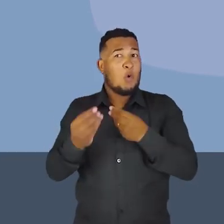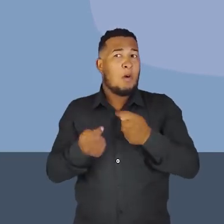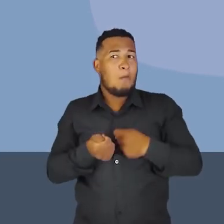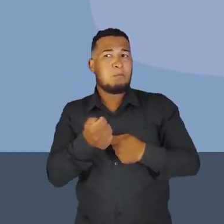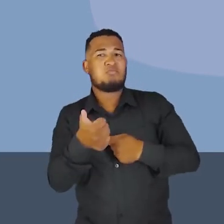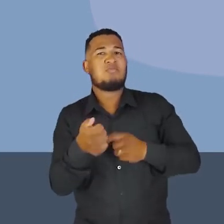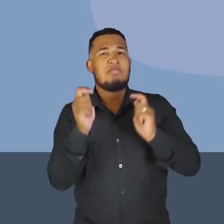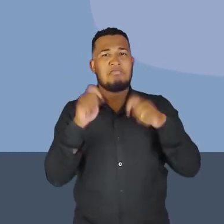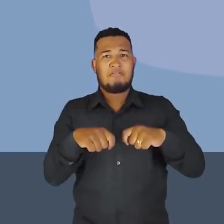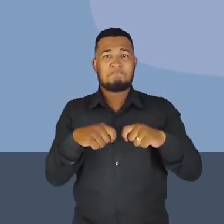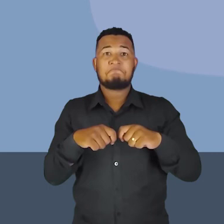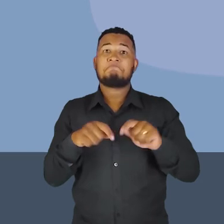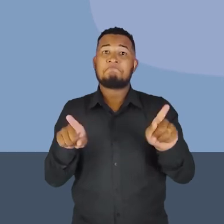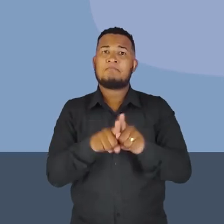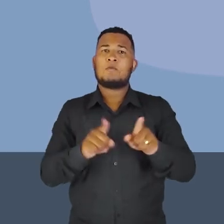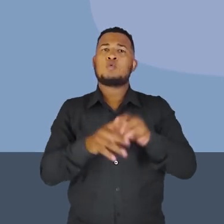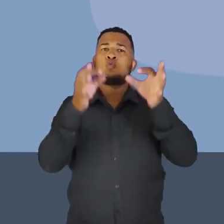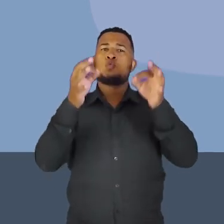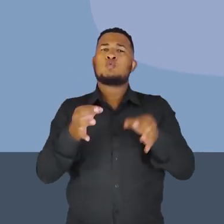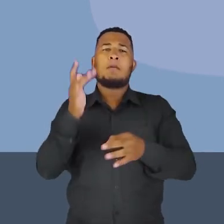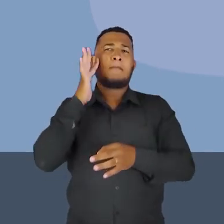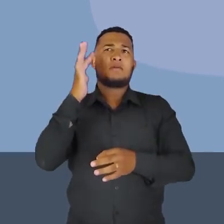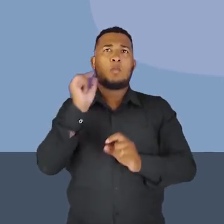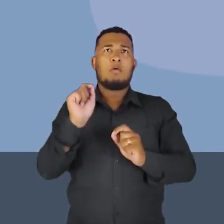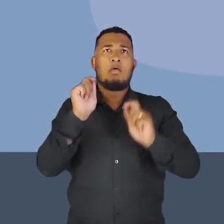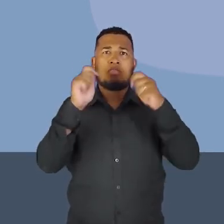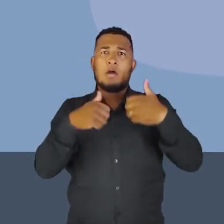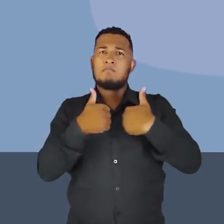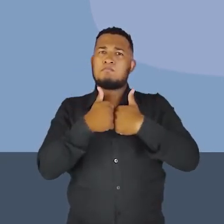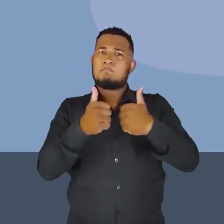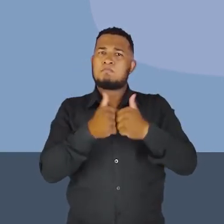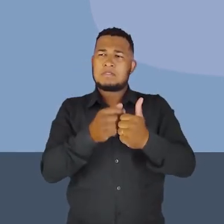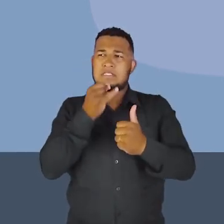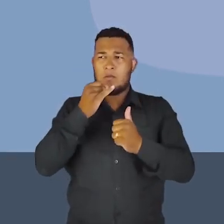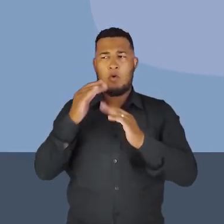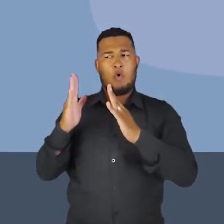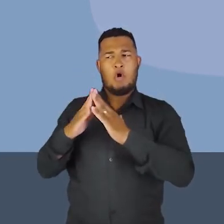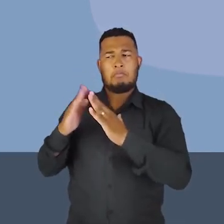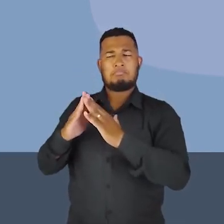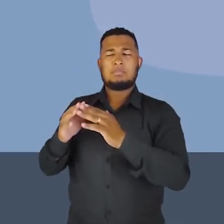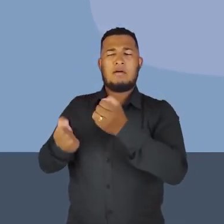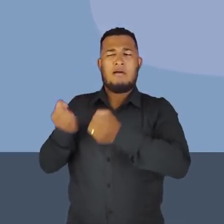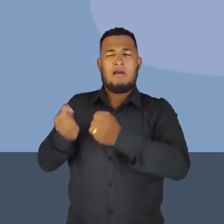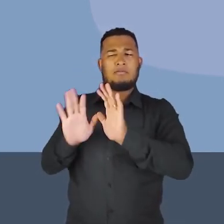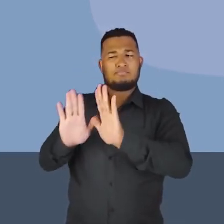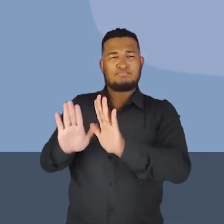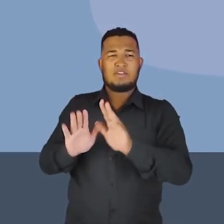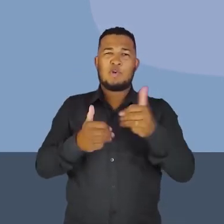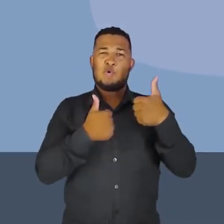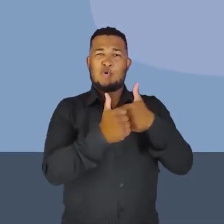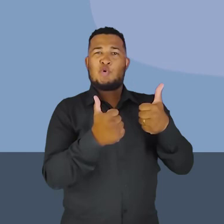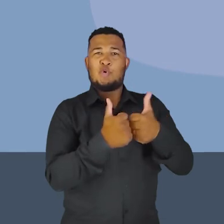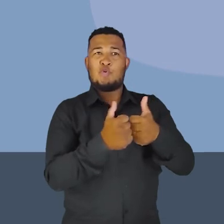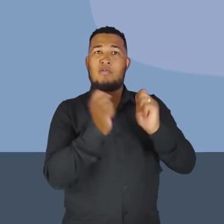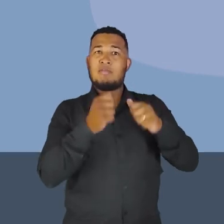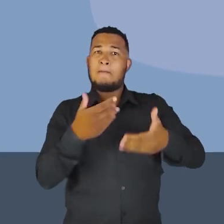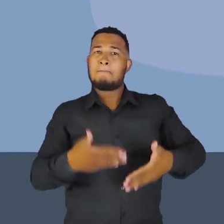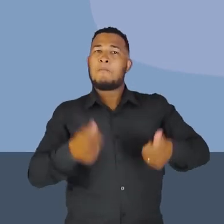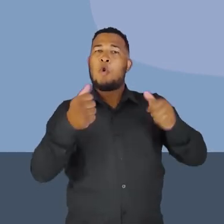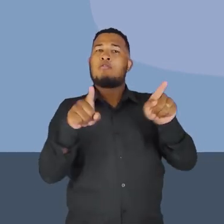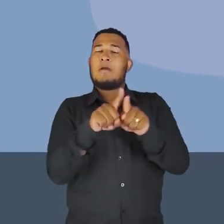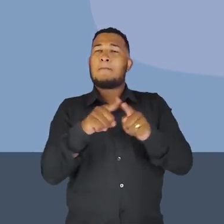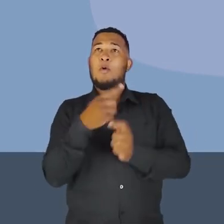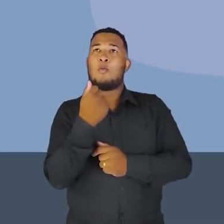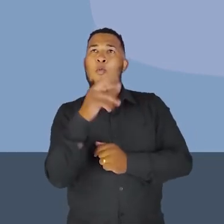justo é pensar que eu posso usar um transporte coletivo, né, deixar meu carro em casa e melhorar assim a qualidade do